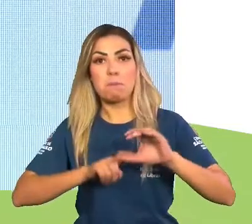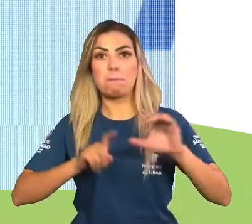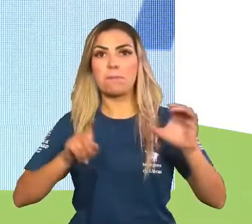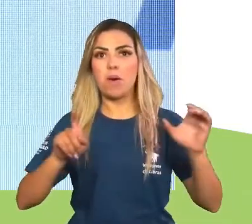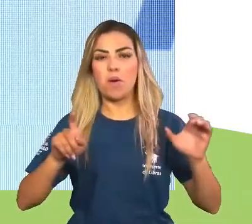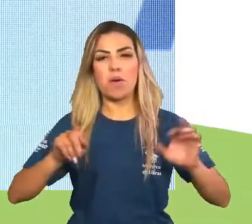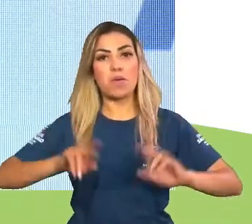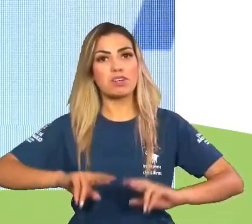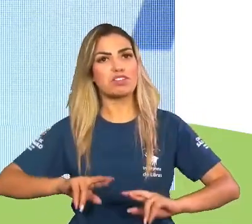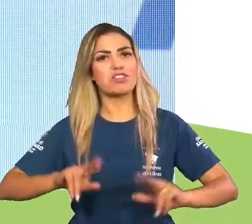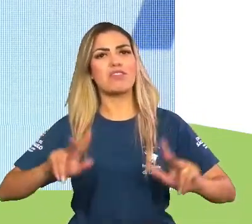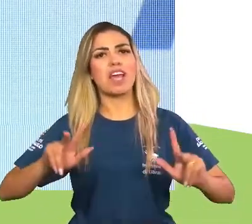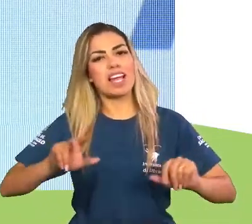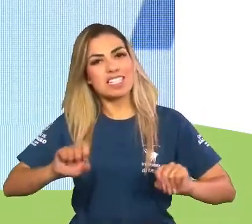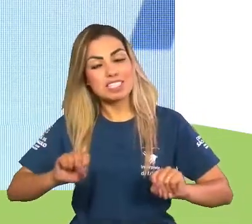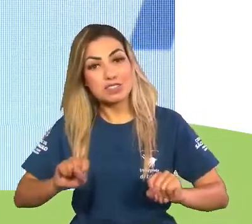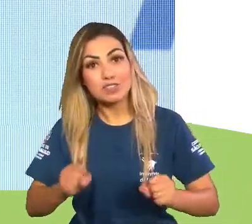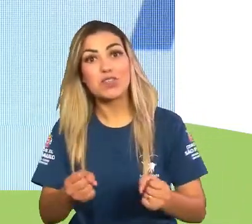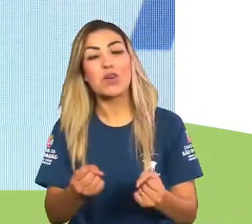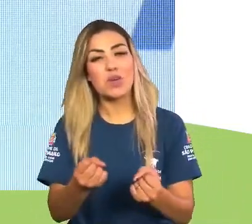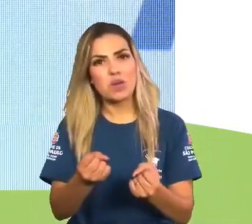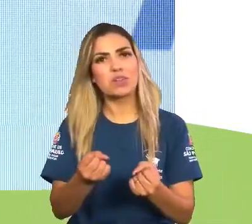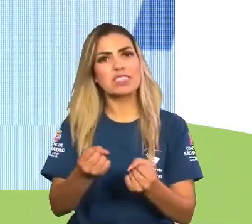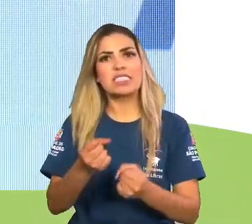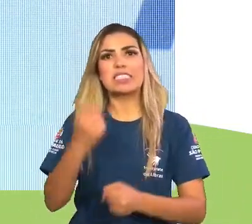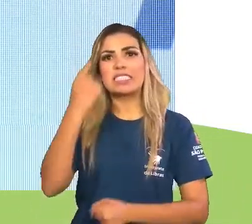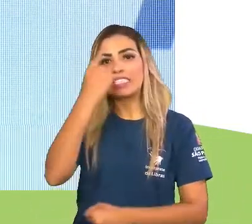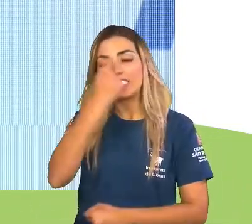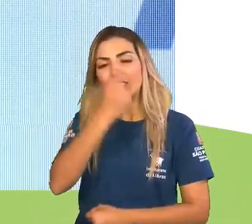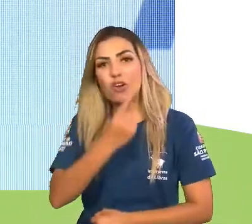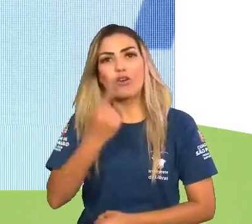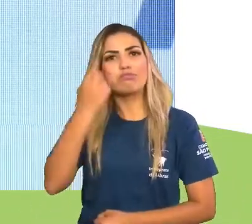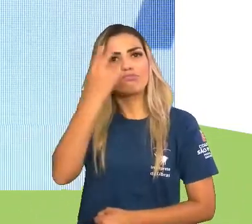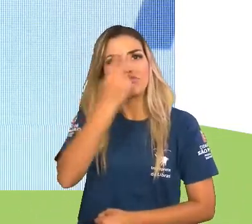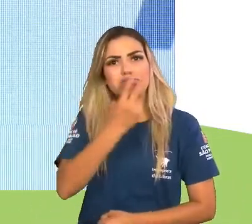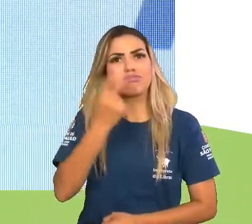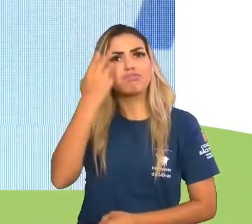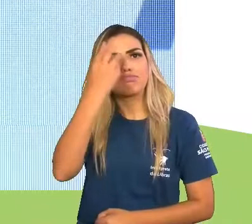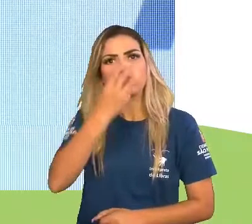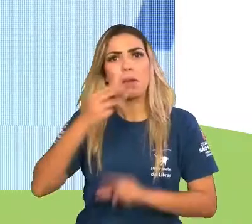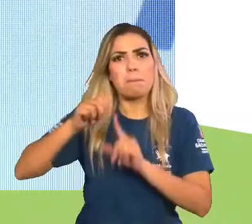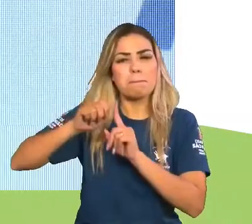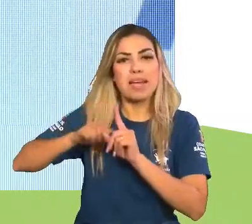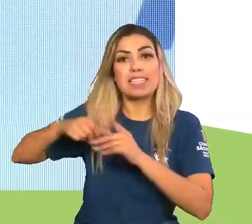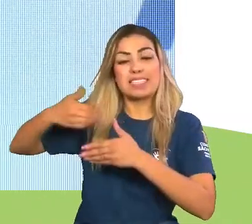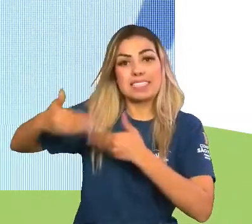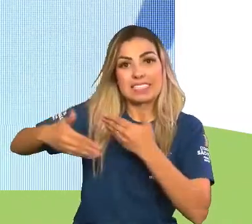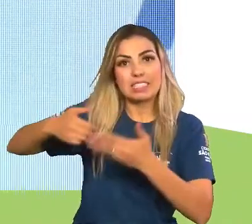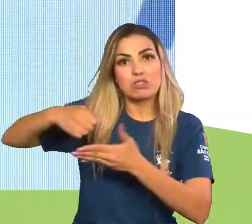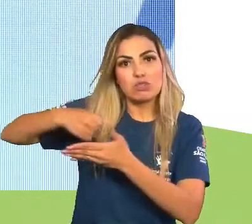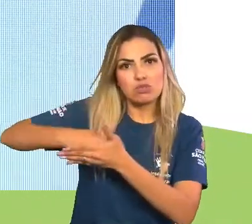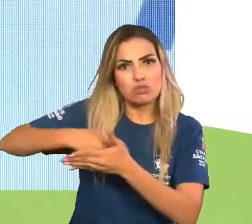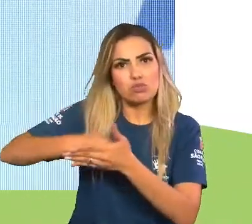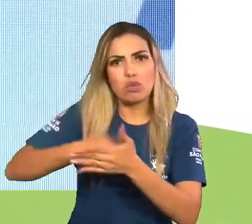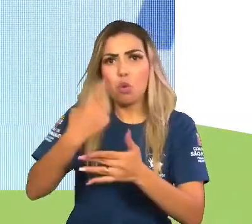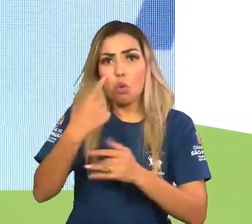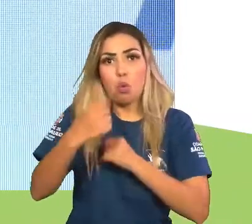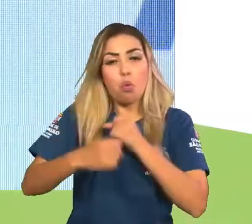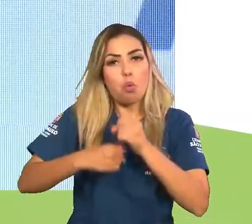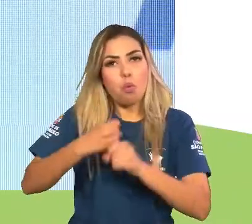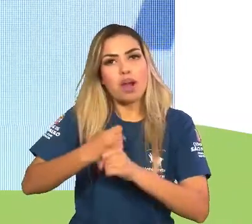heróico, com dedicação, esforço, horas, dias, meses, e infelizmente mais de um ano de